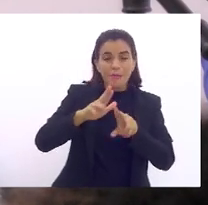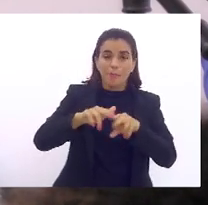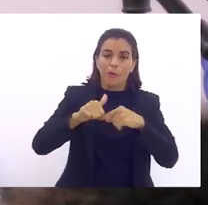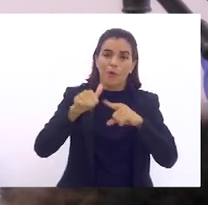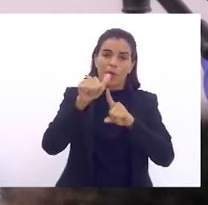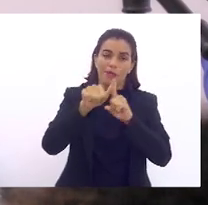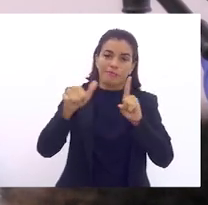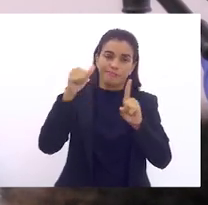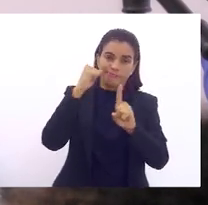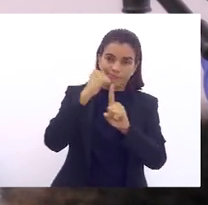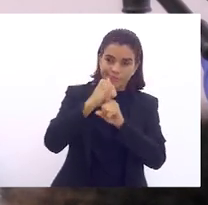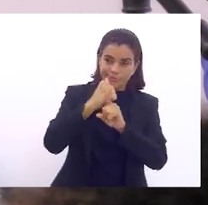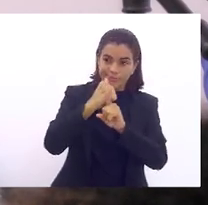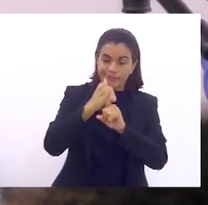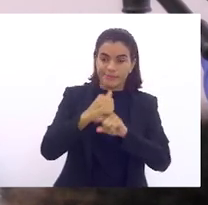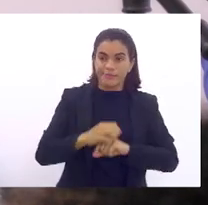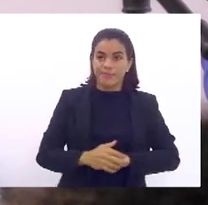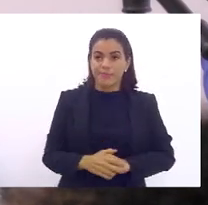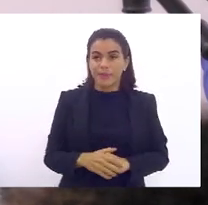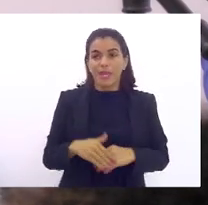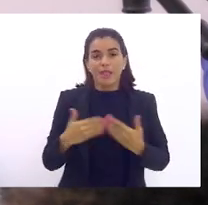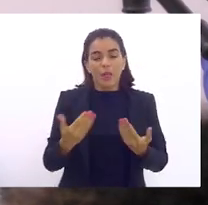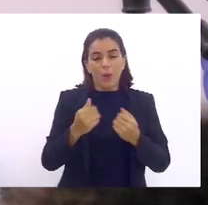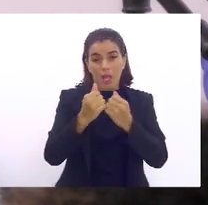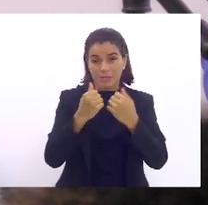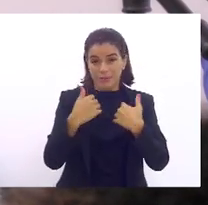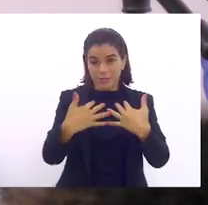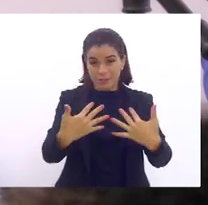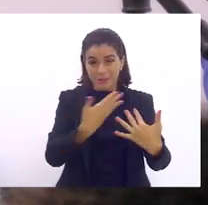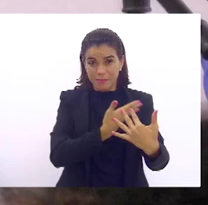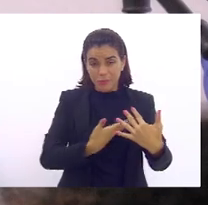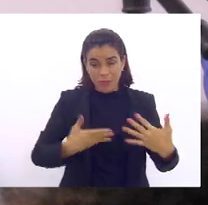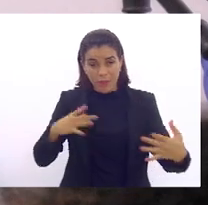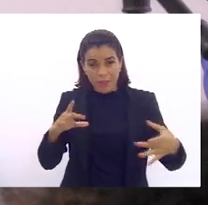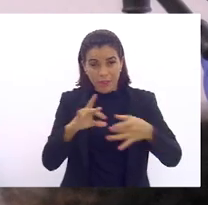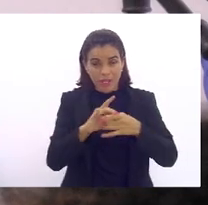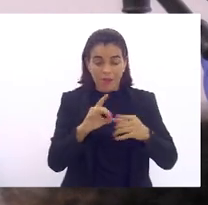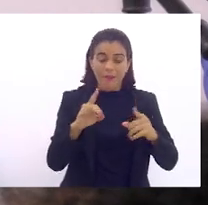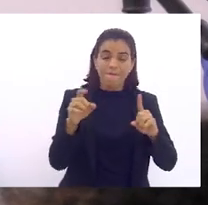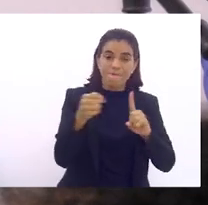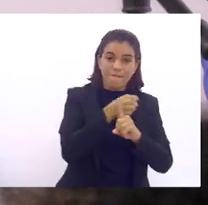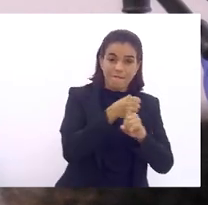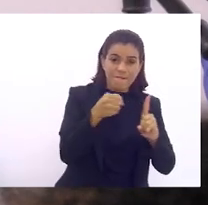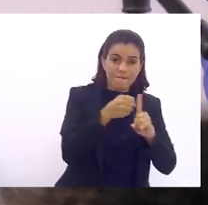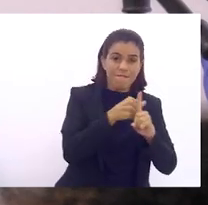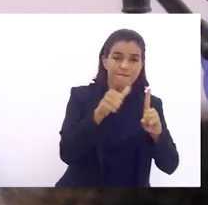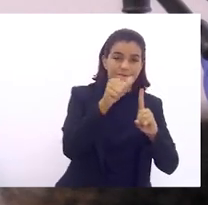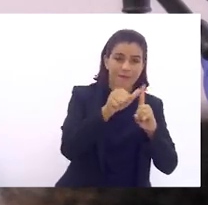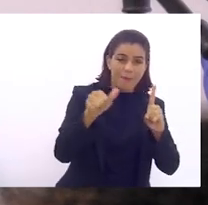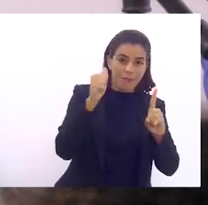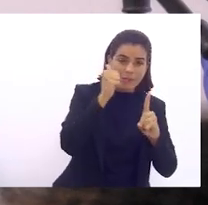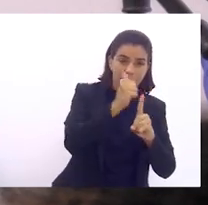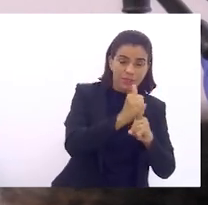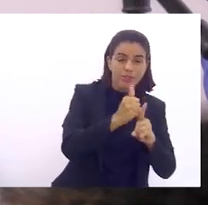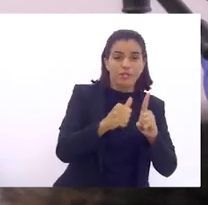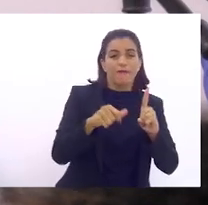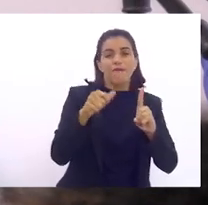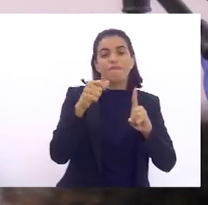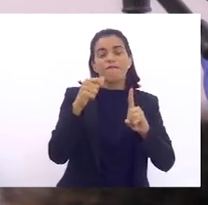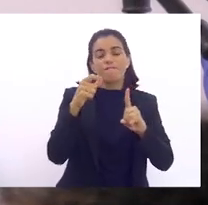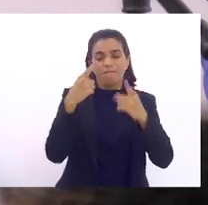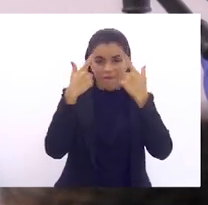feminicídio né Então as as audiências públicas relacionadas à violência doméstica familiar feminicídio violência